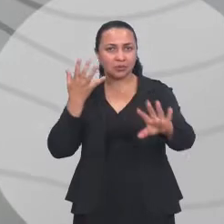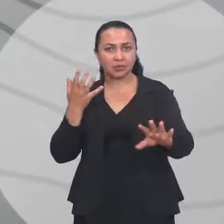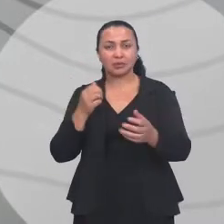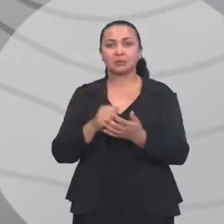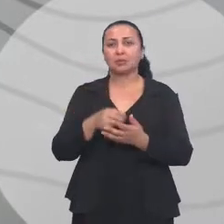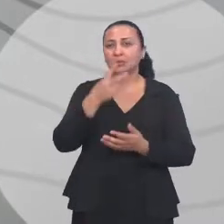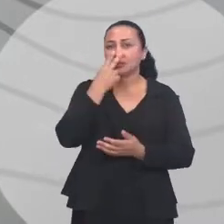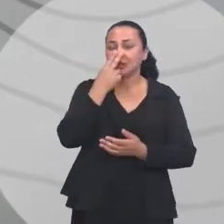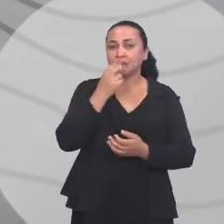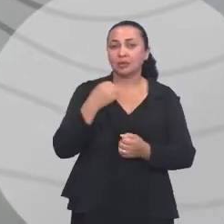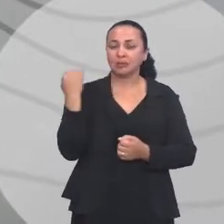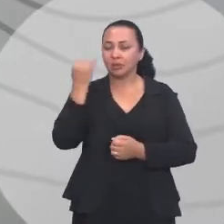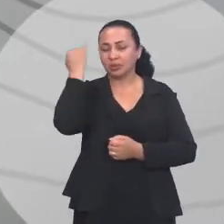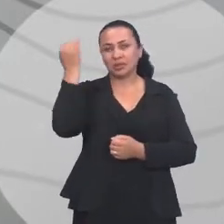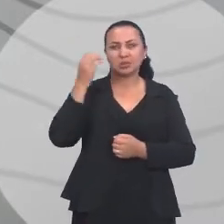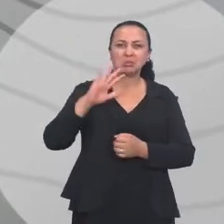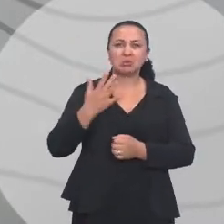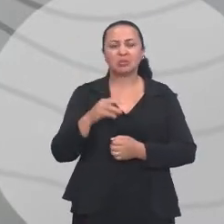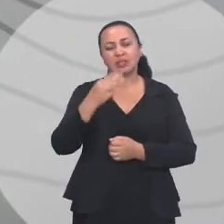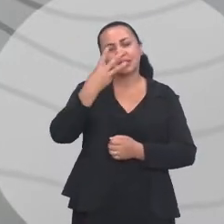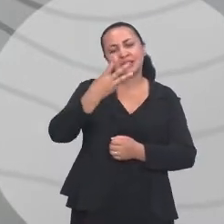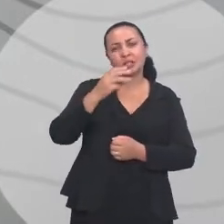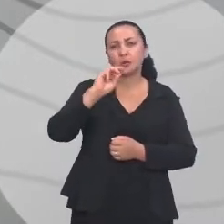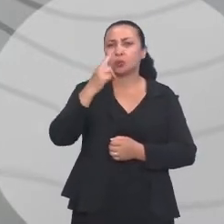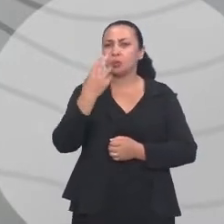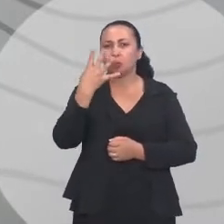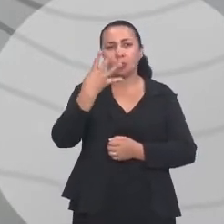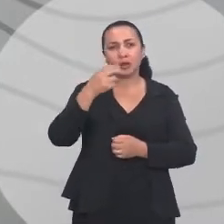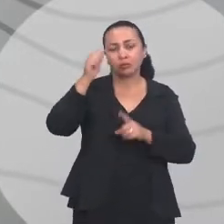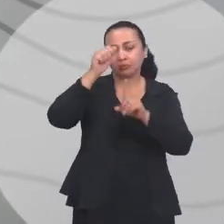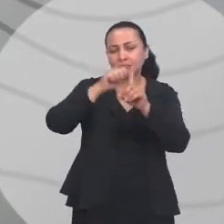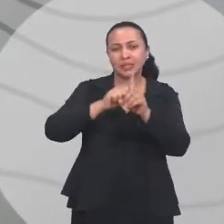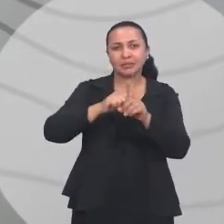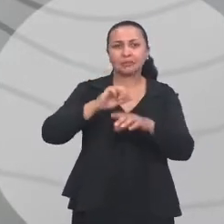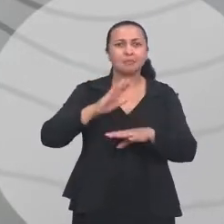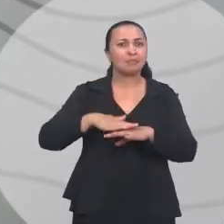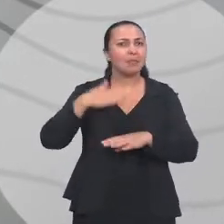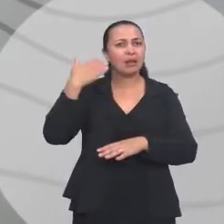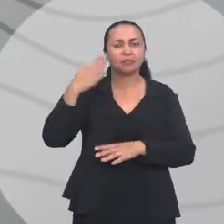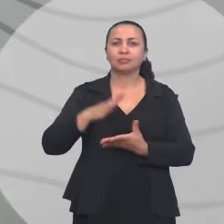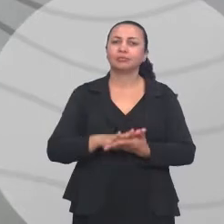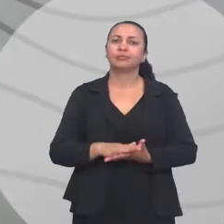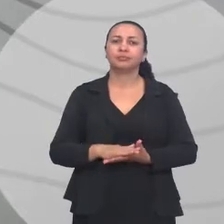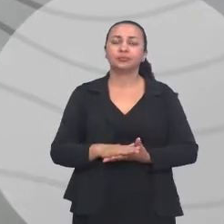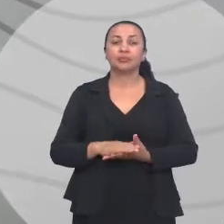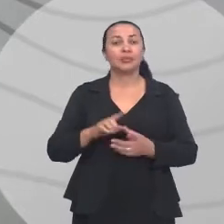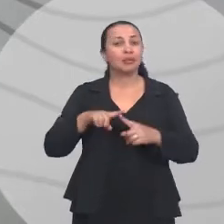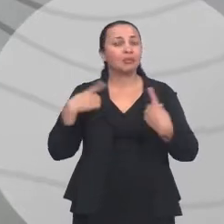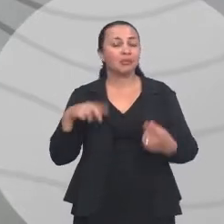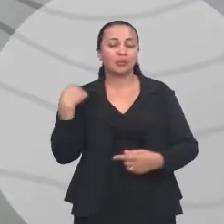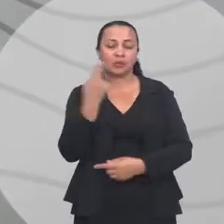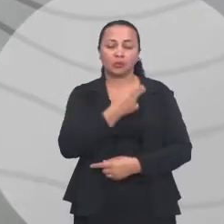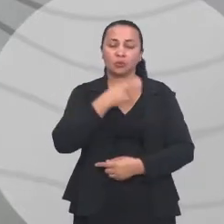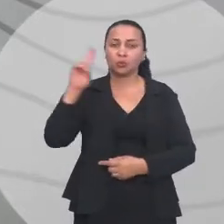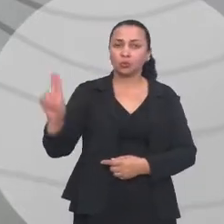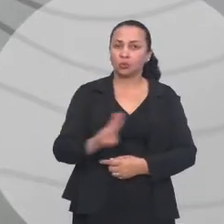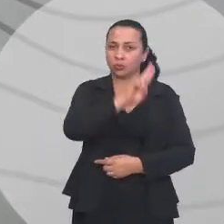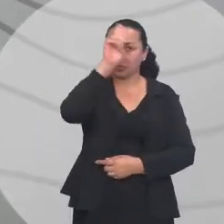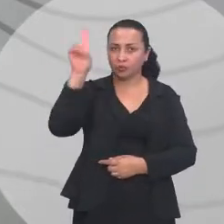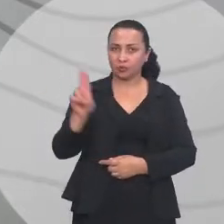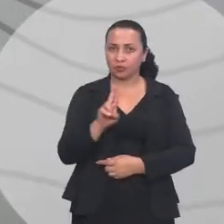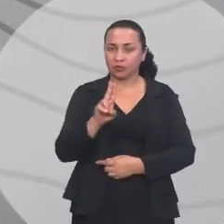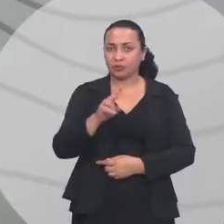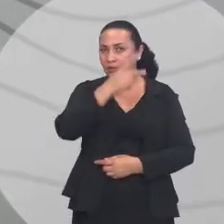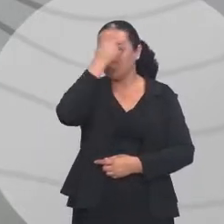seria uma medida necessária por um período de 3 a 4 meses no máximo então a nossa universidade os